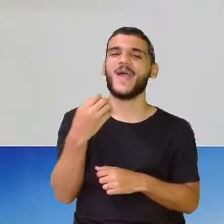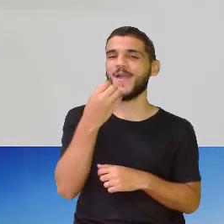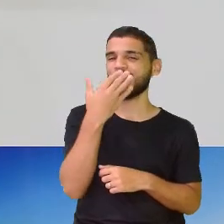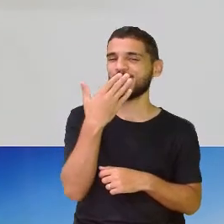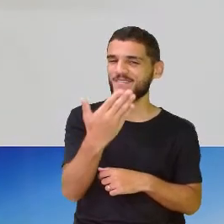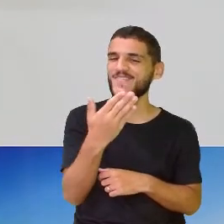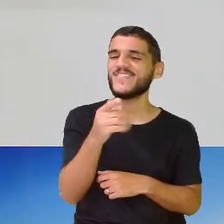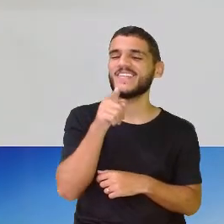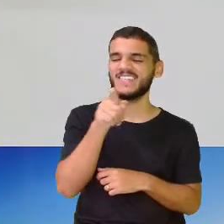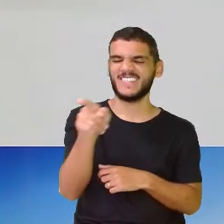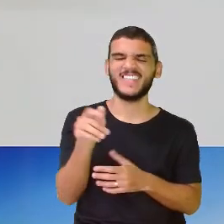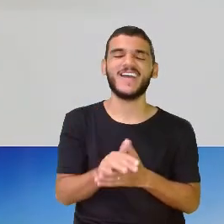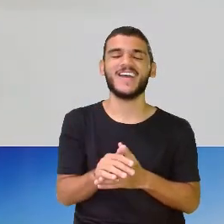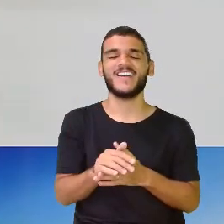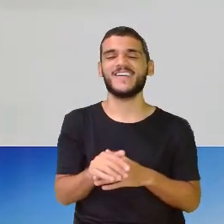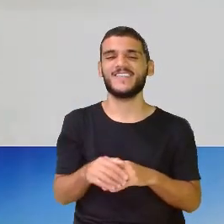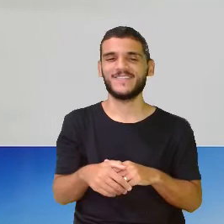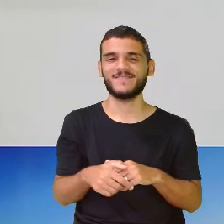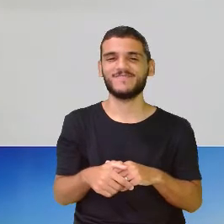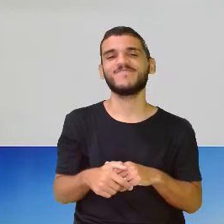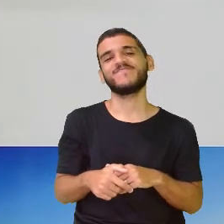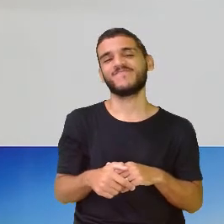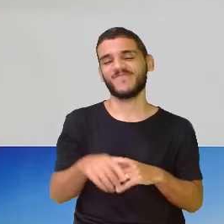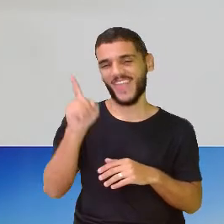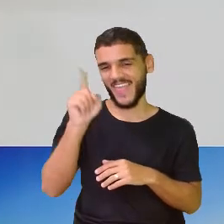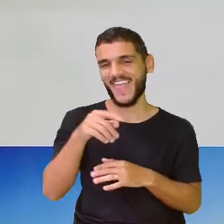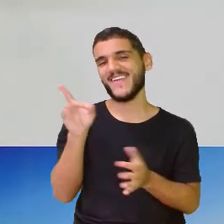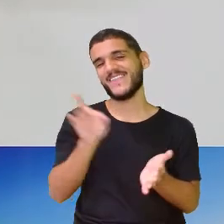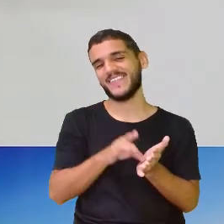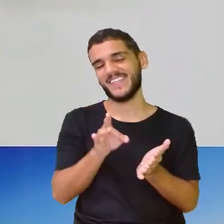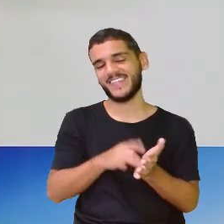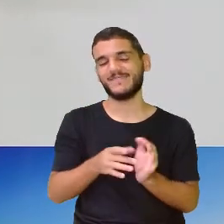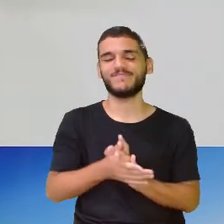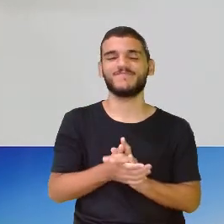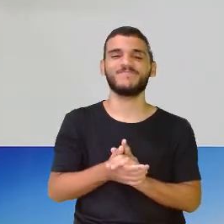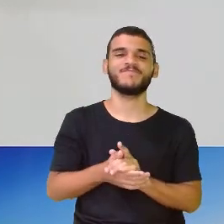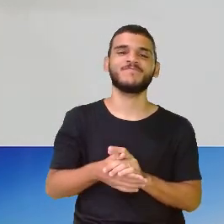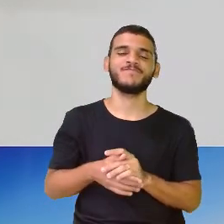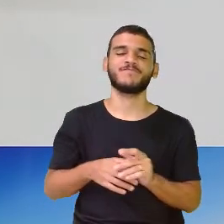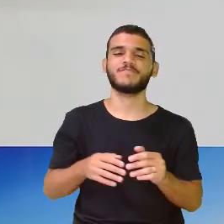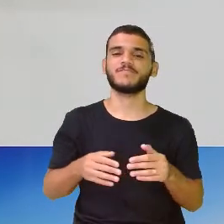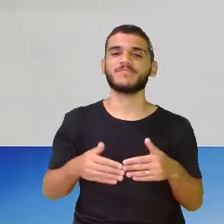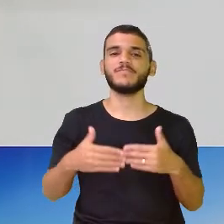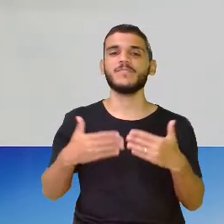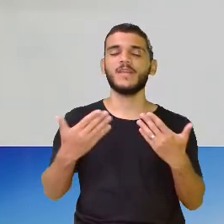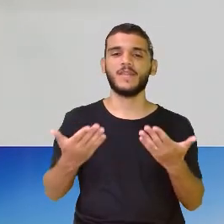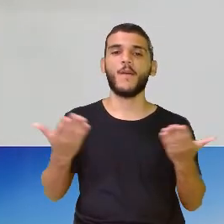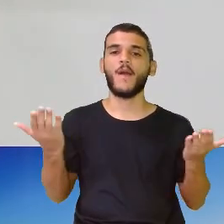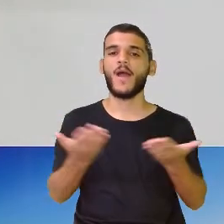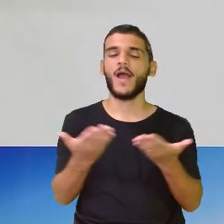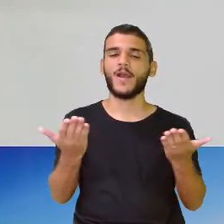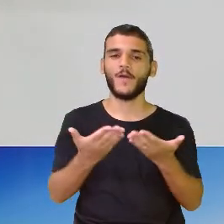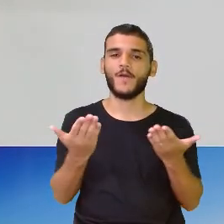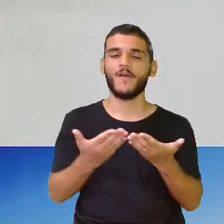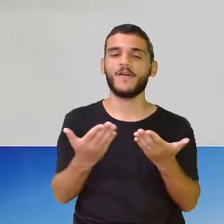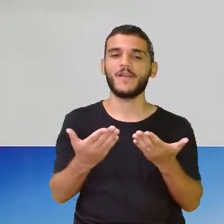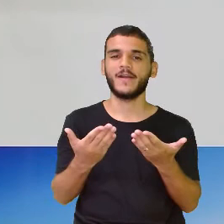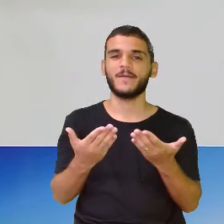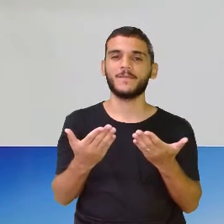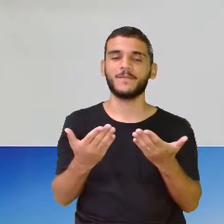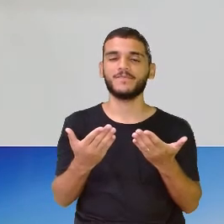Eu só não sabia que era a preferida. Mas olha só, a gente vai agora ver